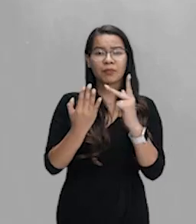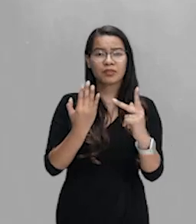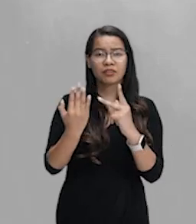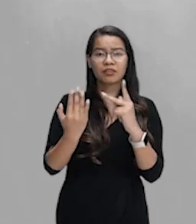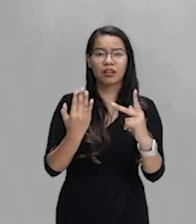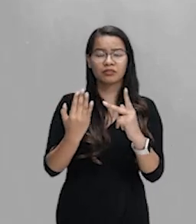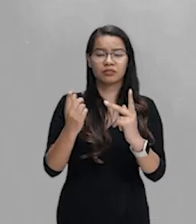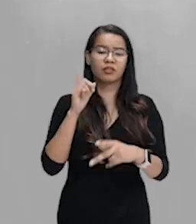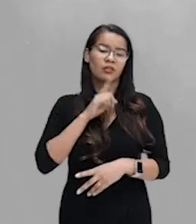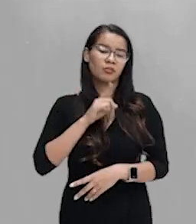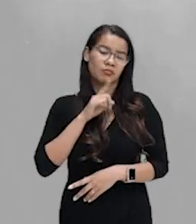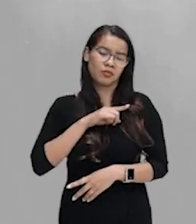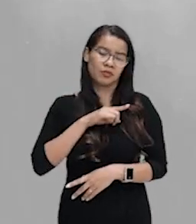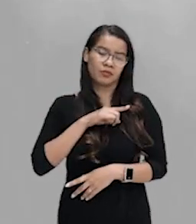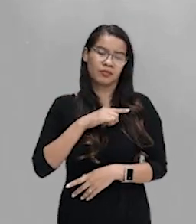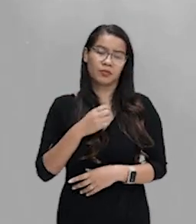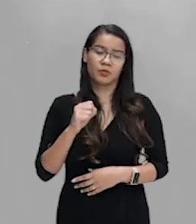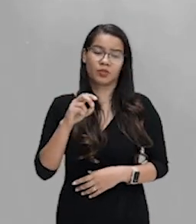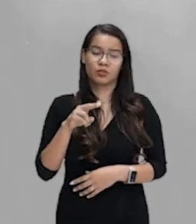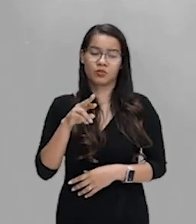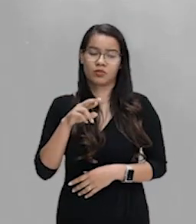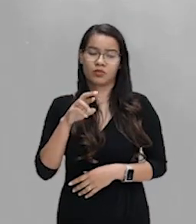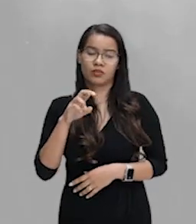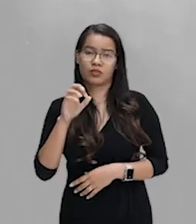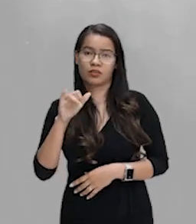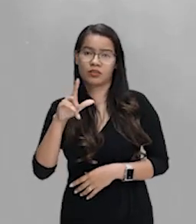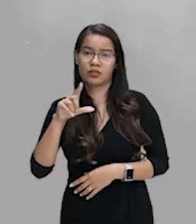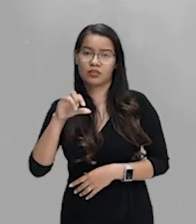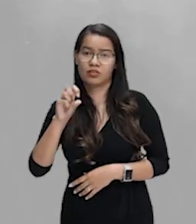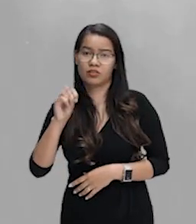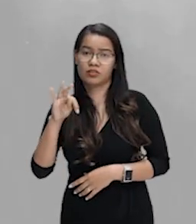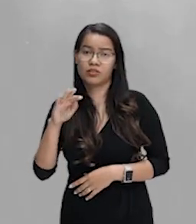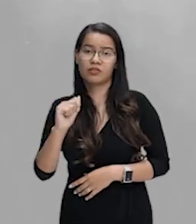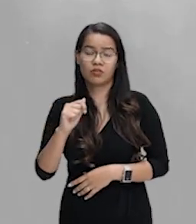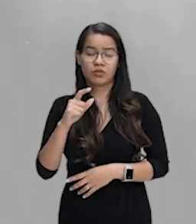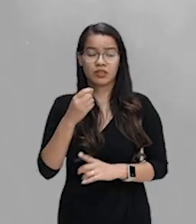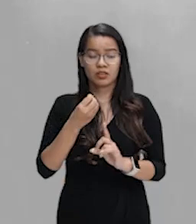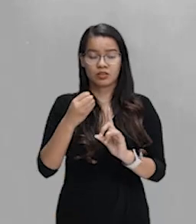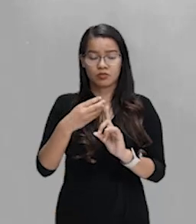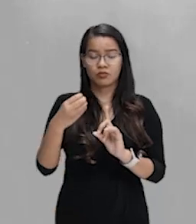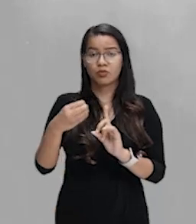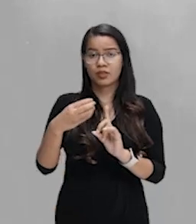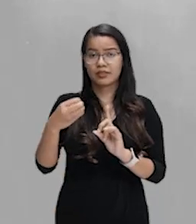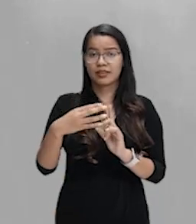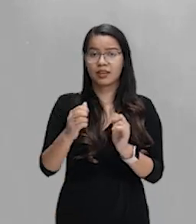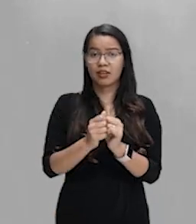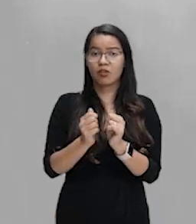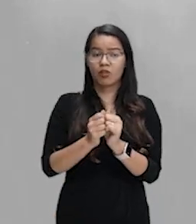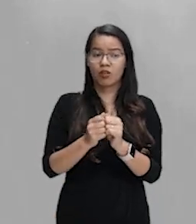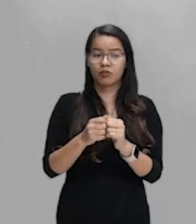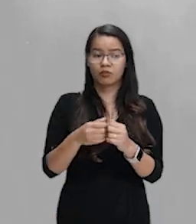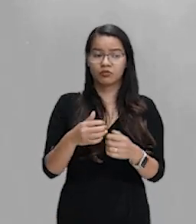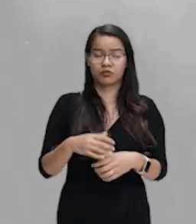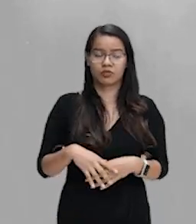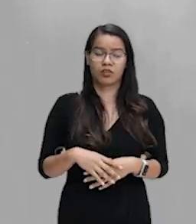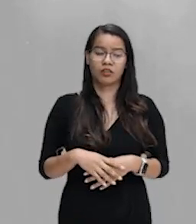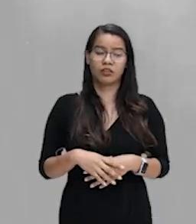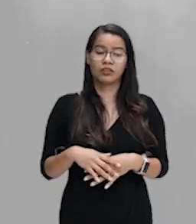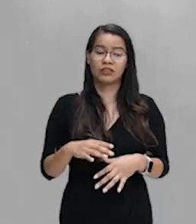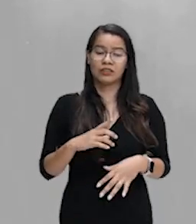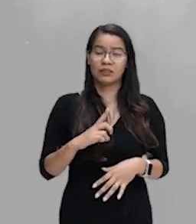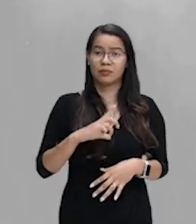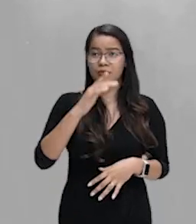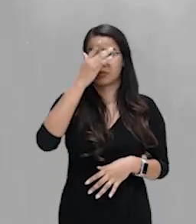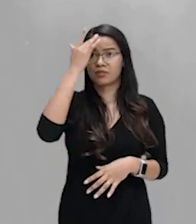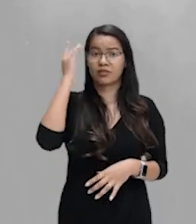vão beber nessa fonte. Ainda há pouco eu fiz aqui no estúdio e mostrei algumas imagens que eu vou mostrar para vocês e algumas pessoas travaram.